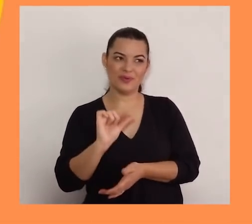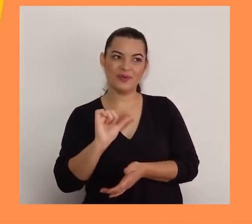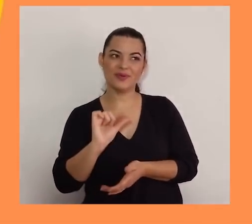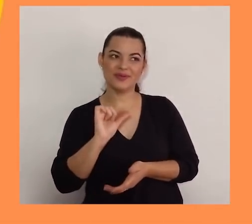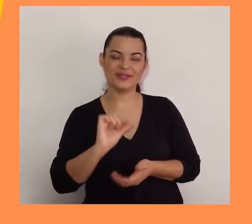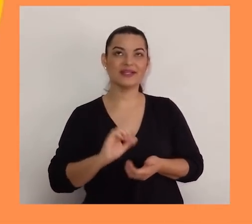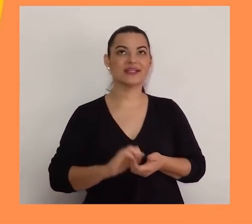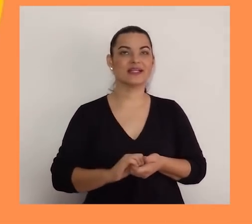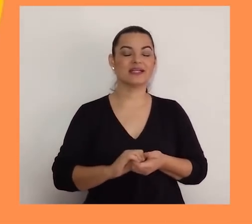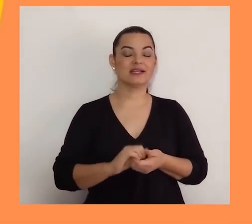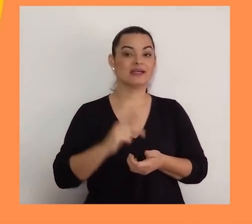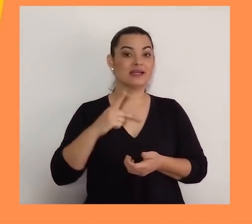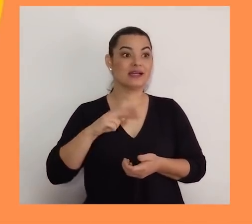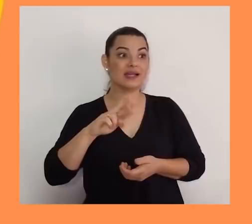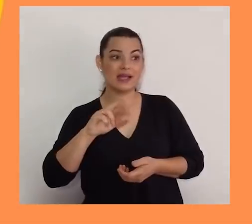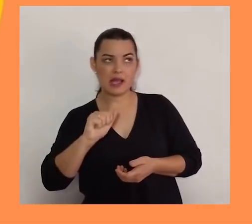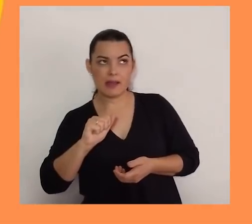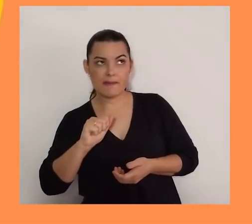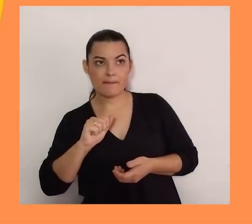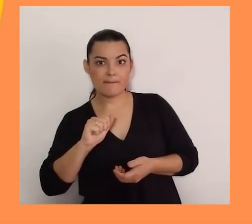Agora,